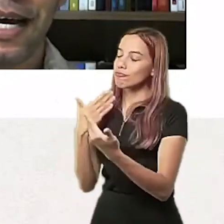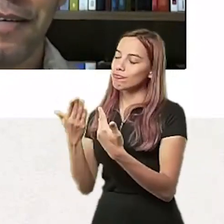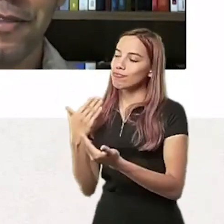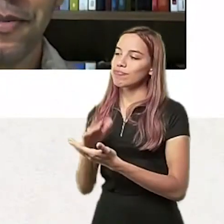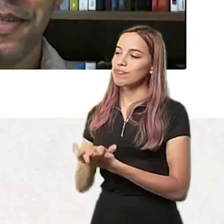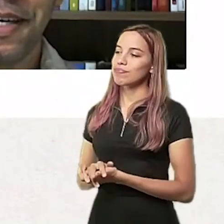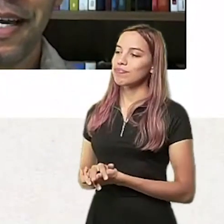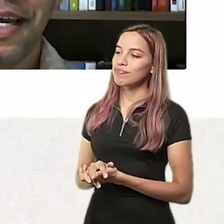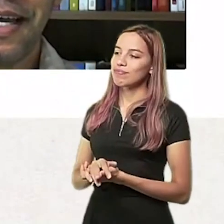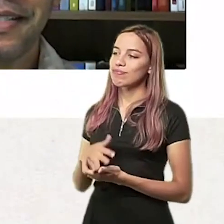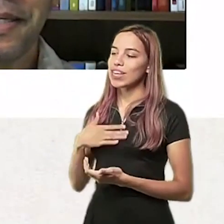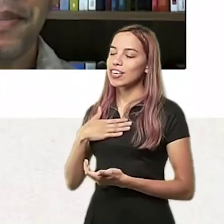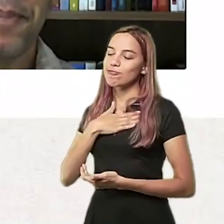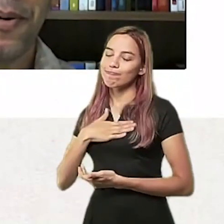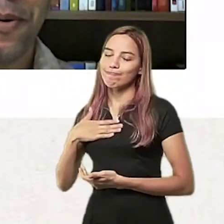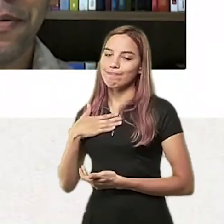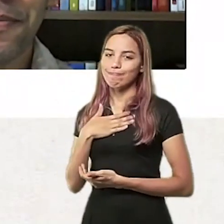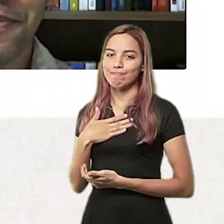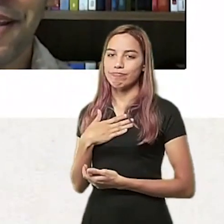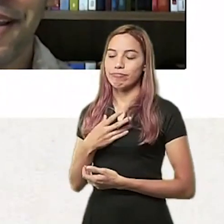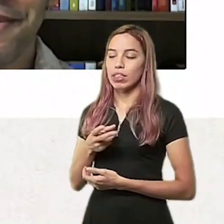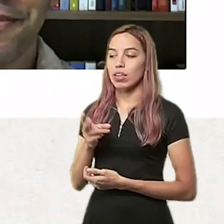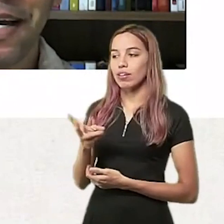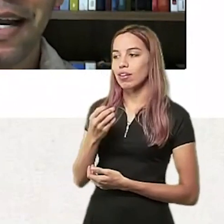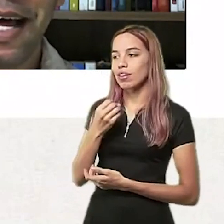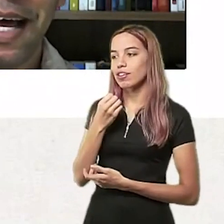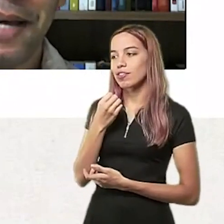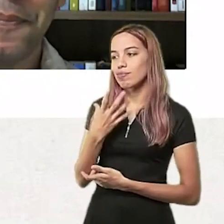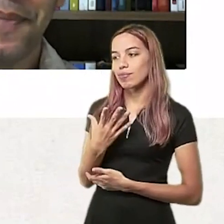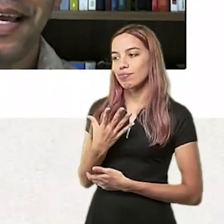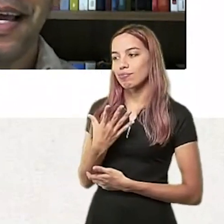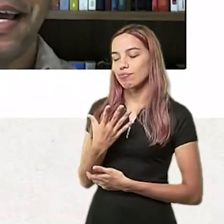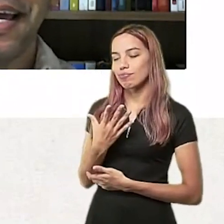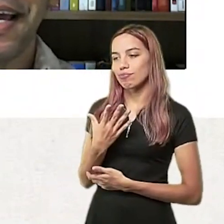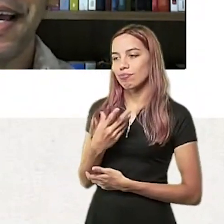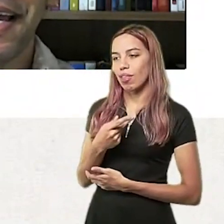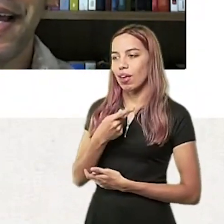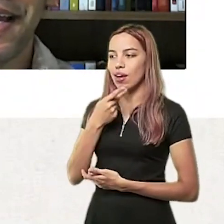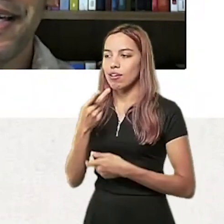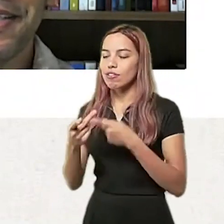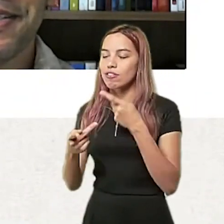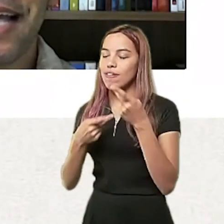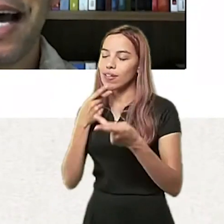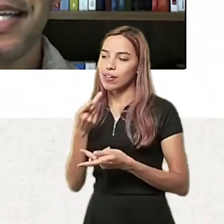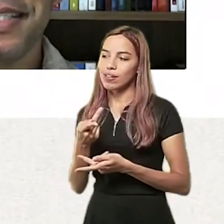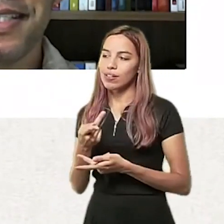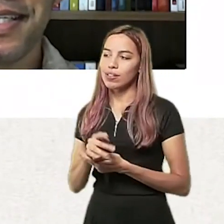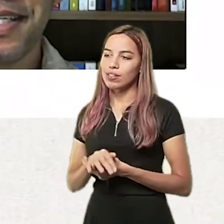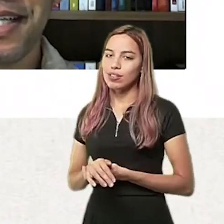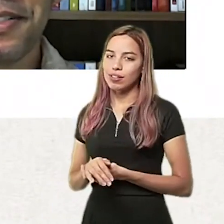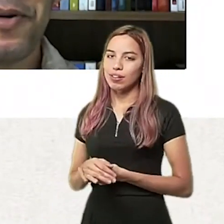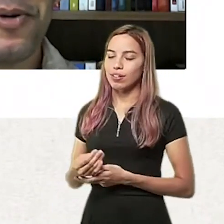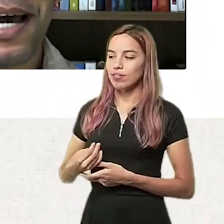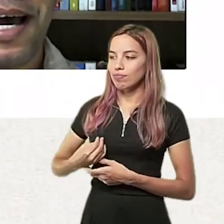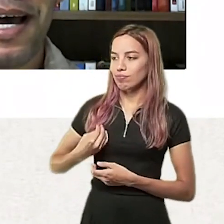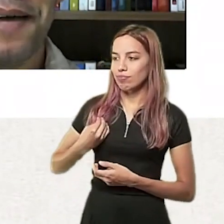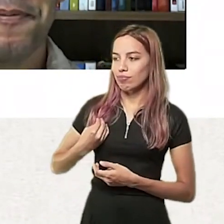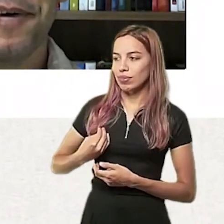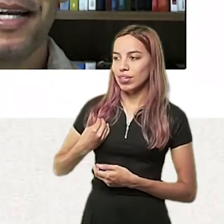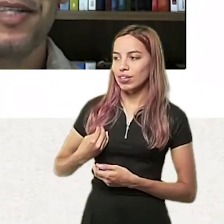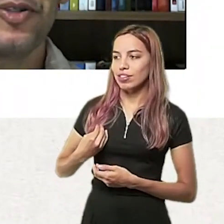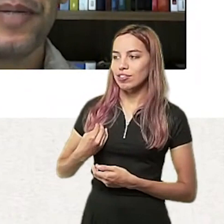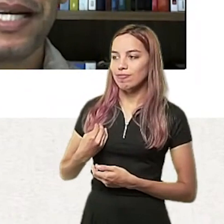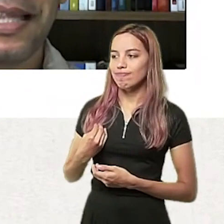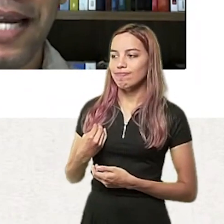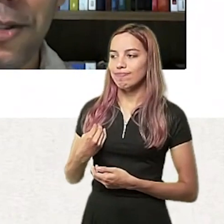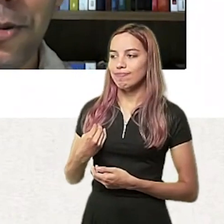conversa agradável. É sempre bom falar, estar nesse